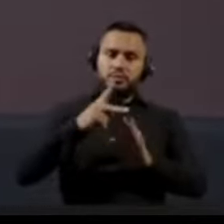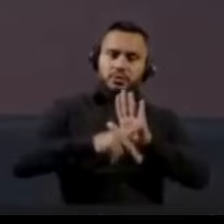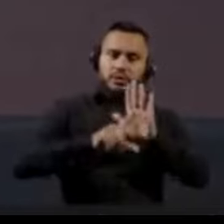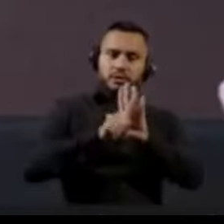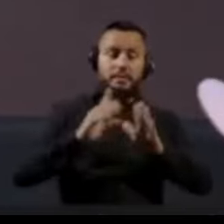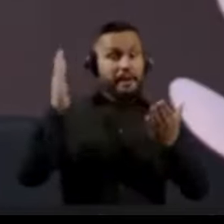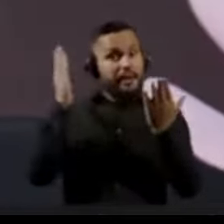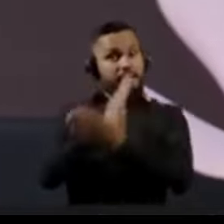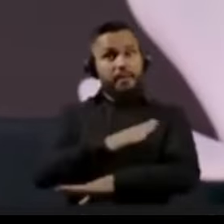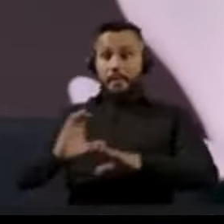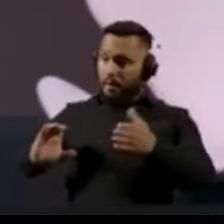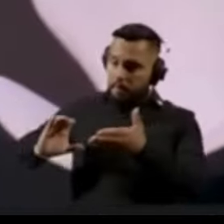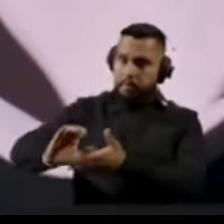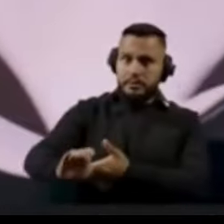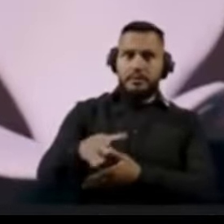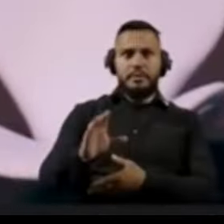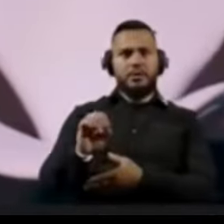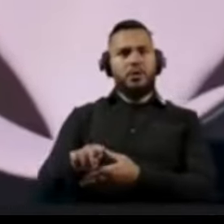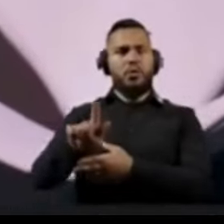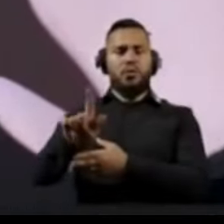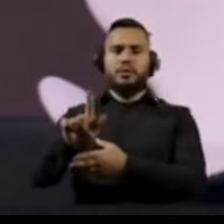grandes fundações, dessas ONGs que estão com o país.